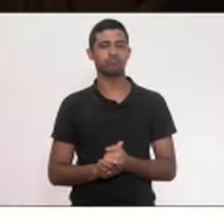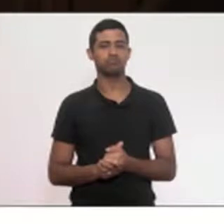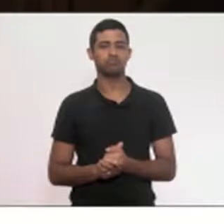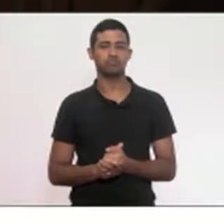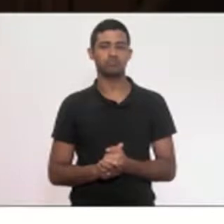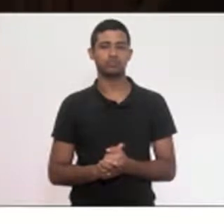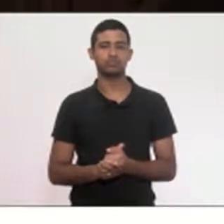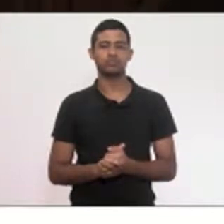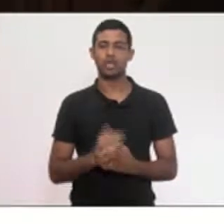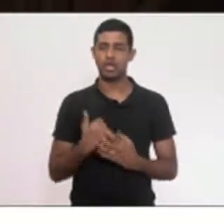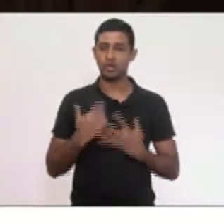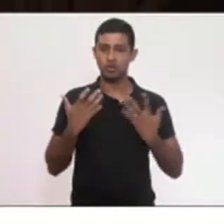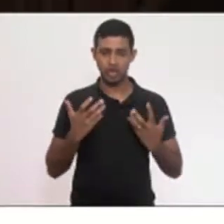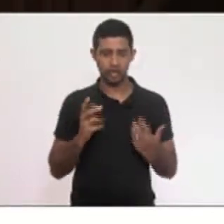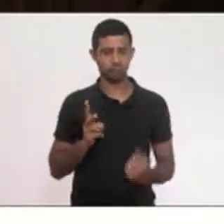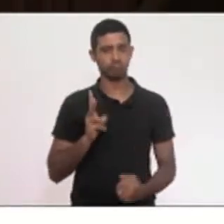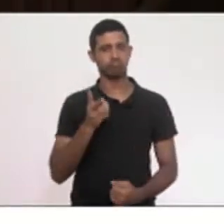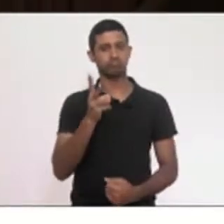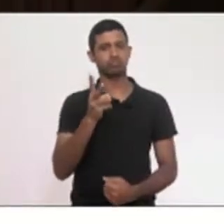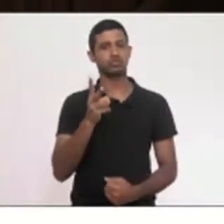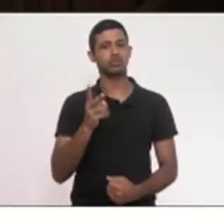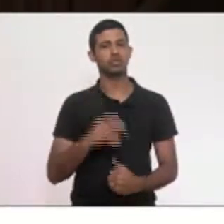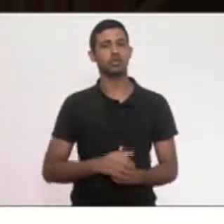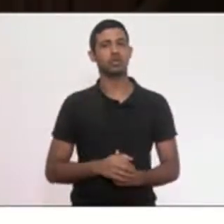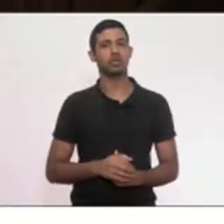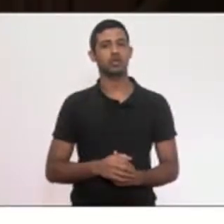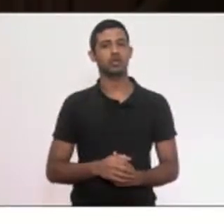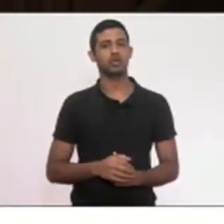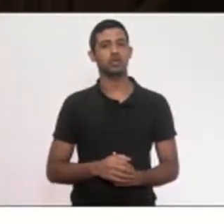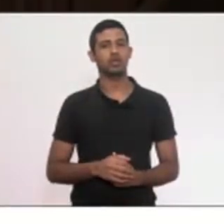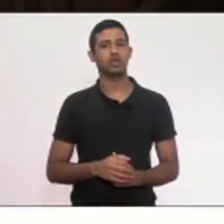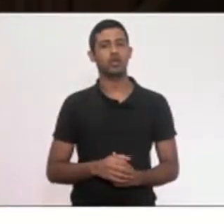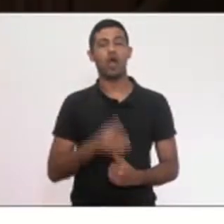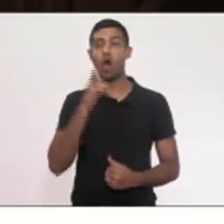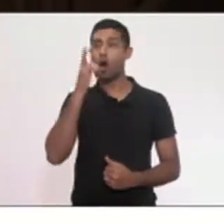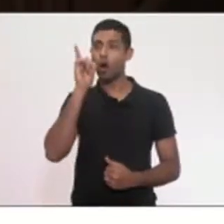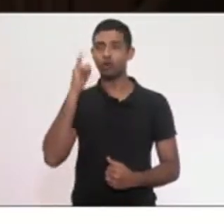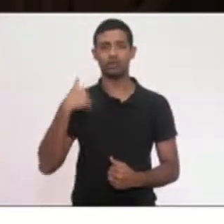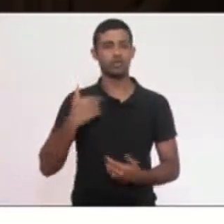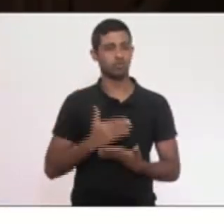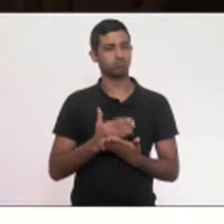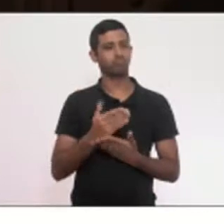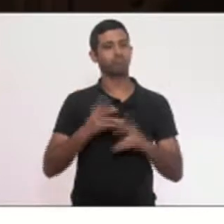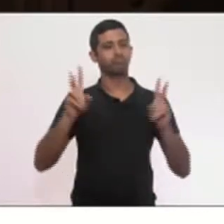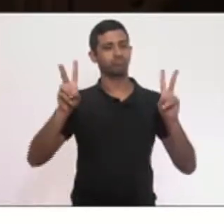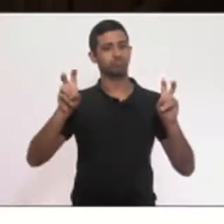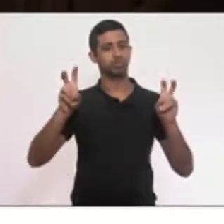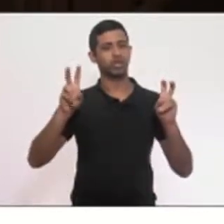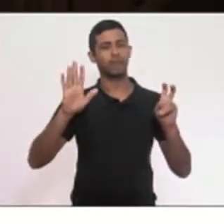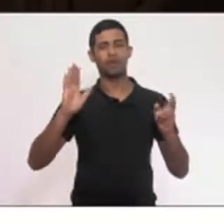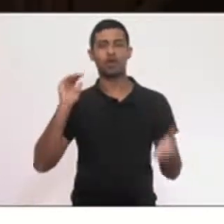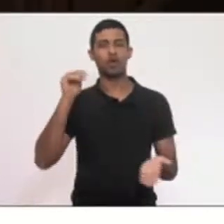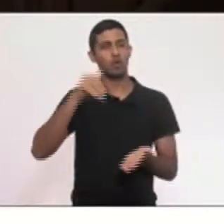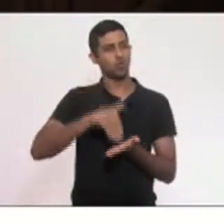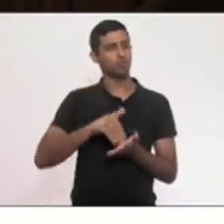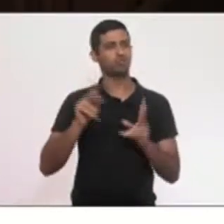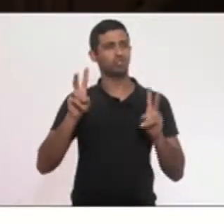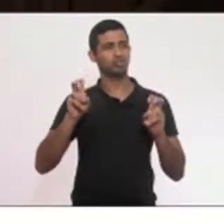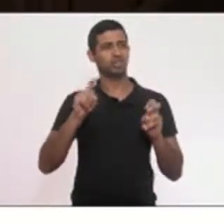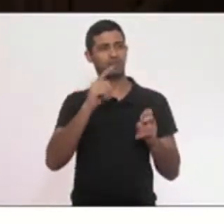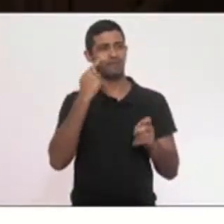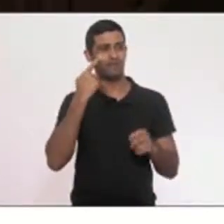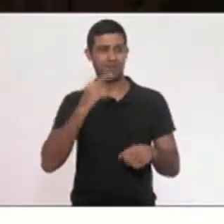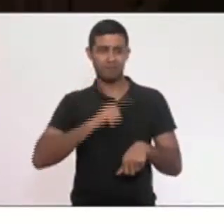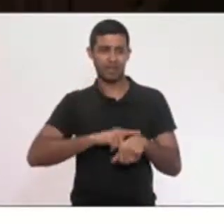pretendo dar continuidade ao tema que apenas iniciei ontem, mas fui o último a falar, a sessão já estava